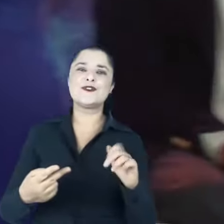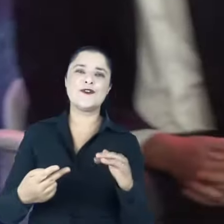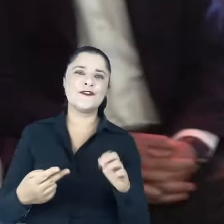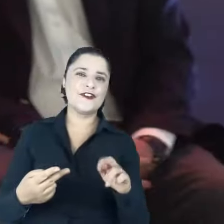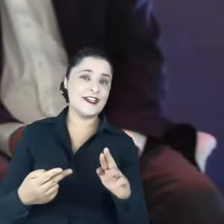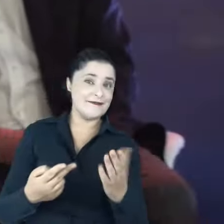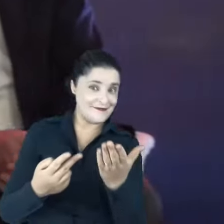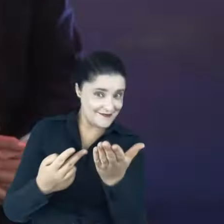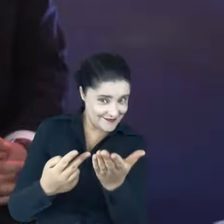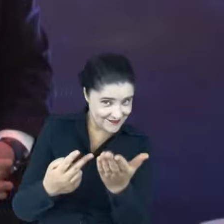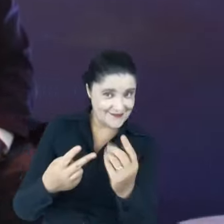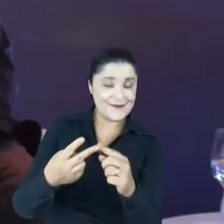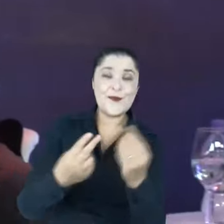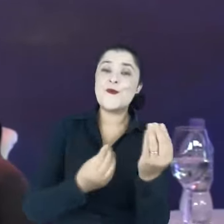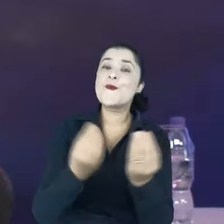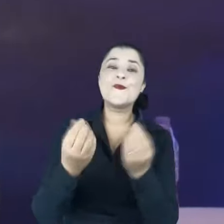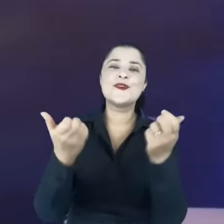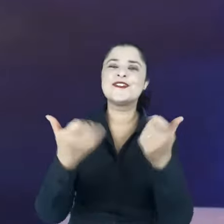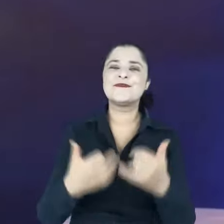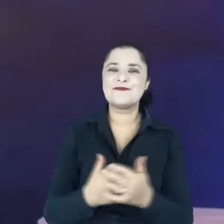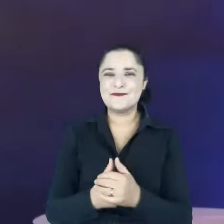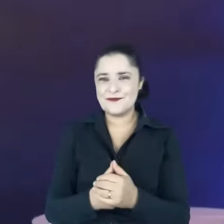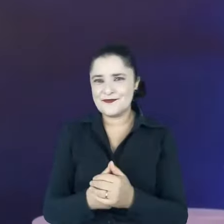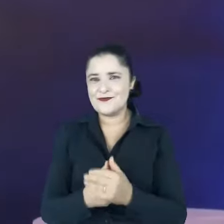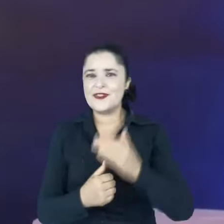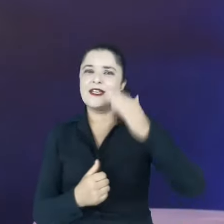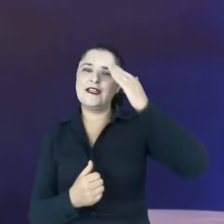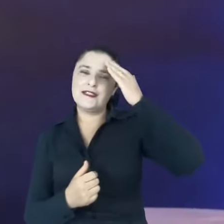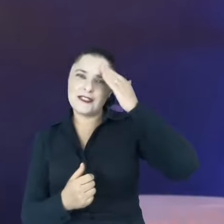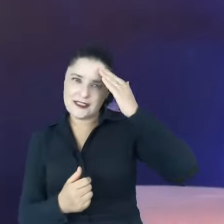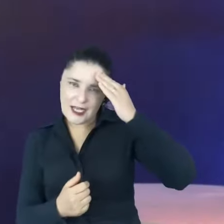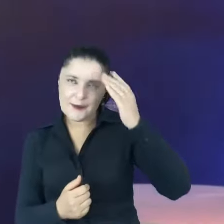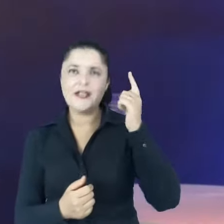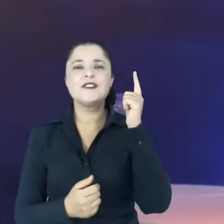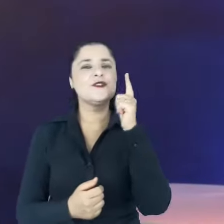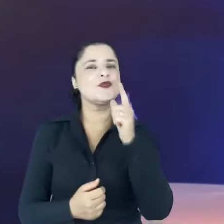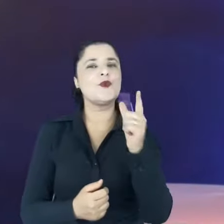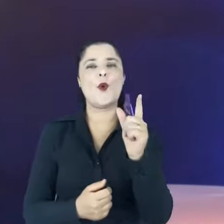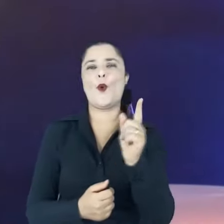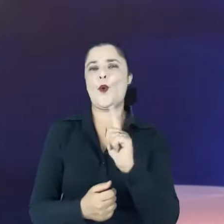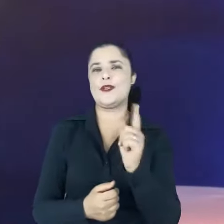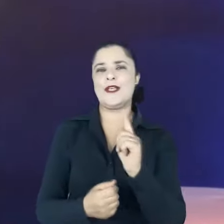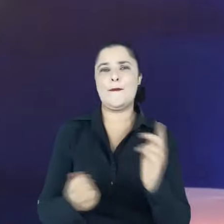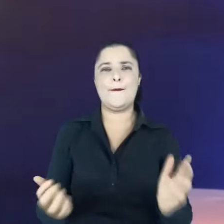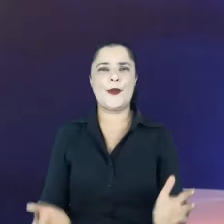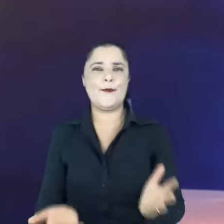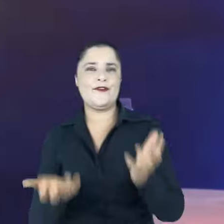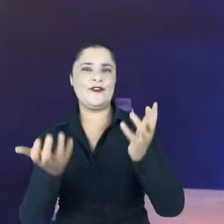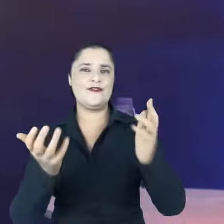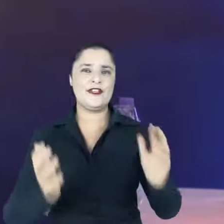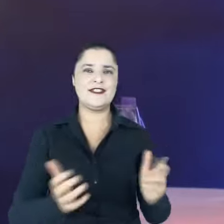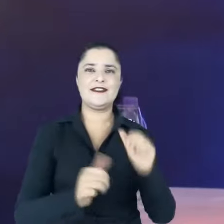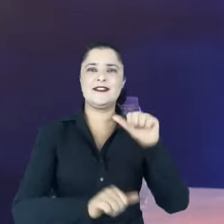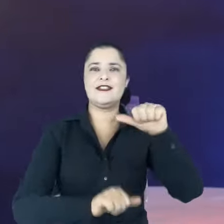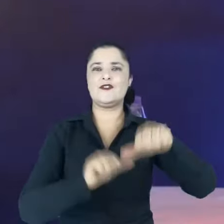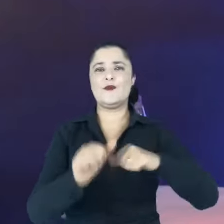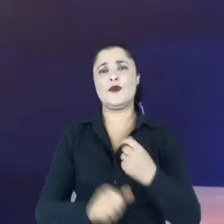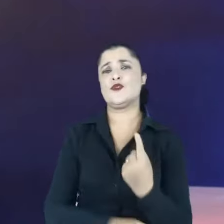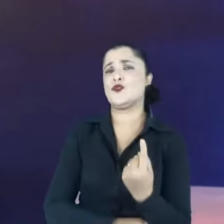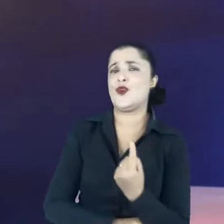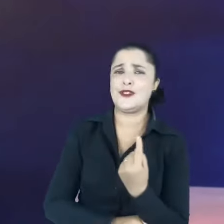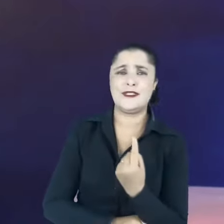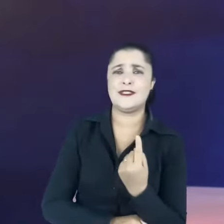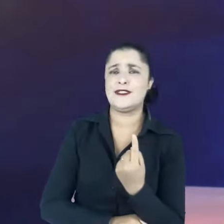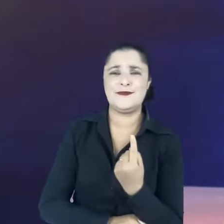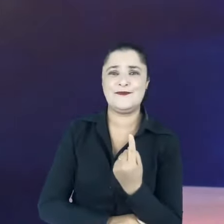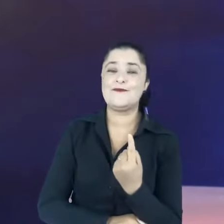como fazemos? A gente sabe que a gente não consegue promover essa transformação sozinhos, né? A definição